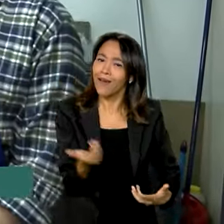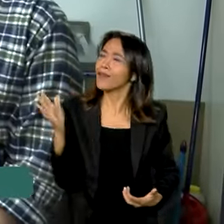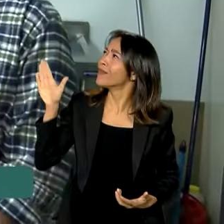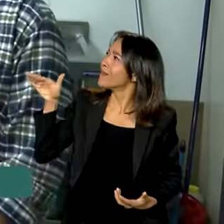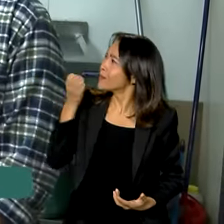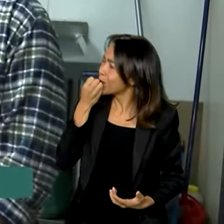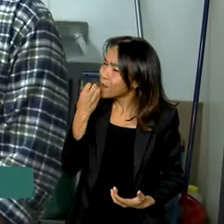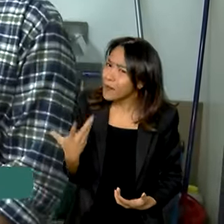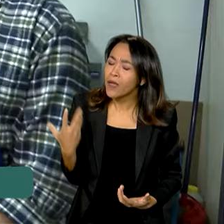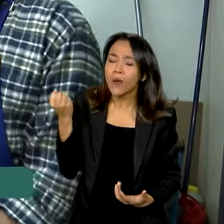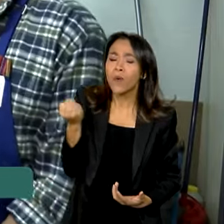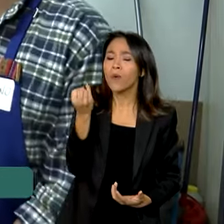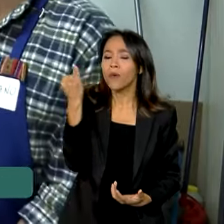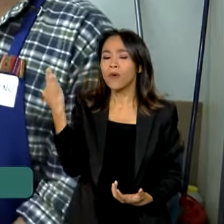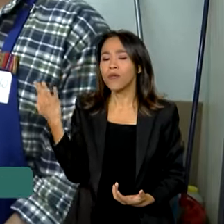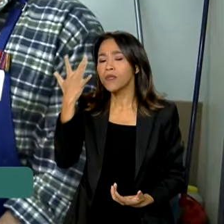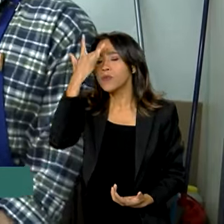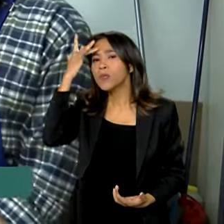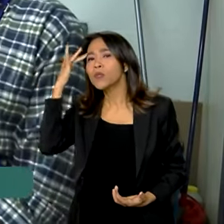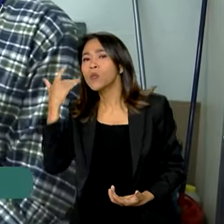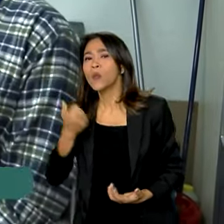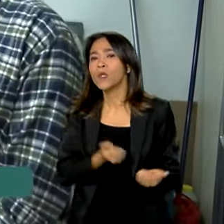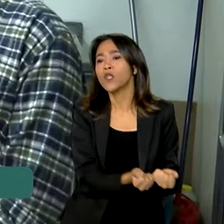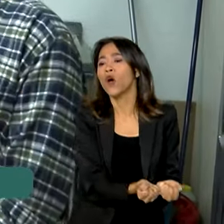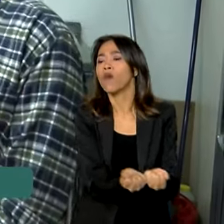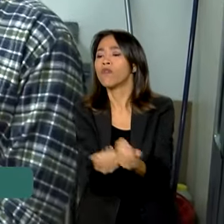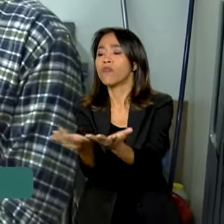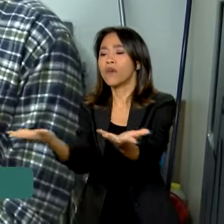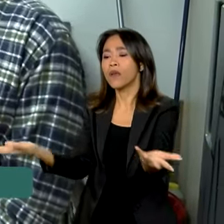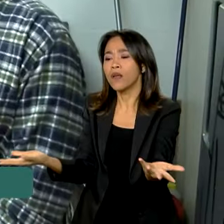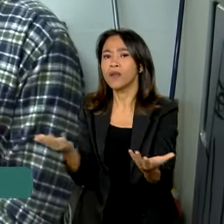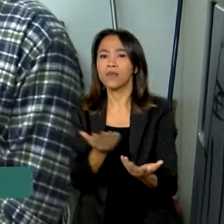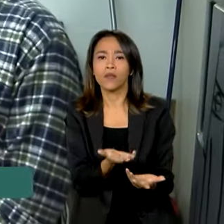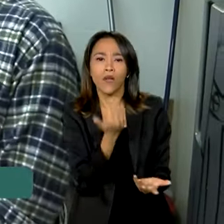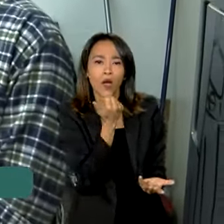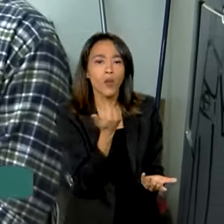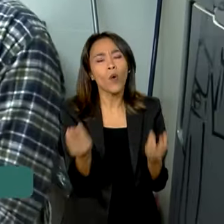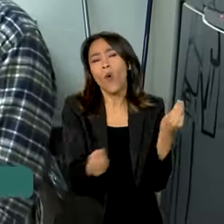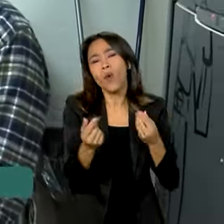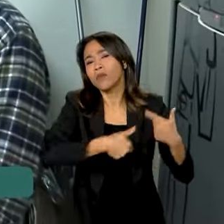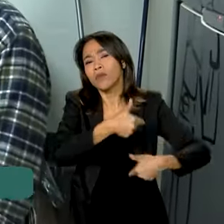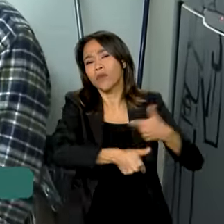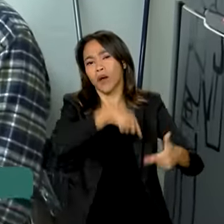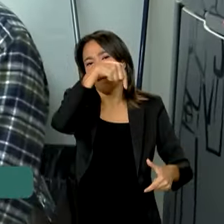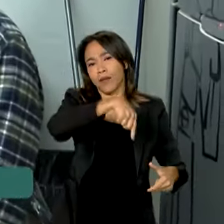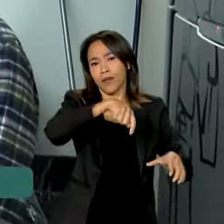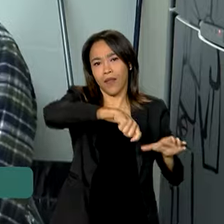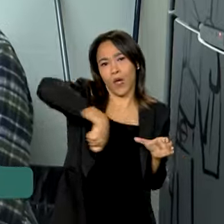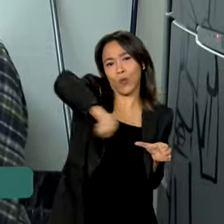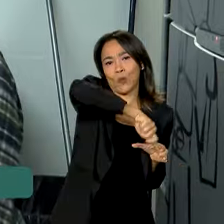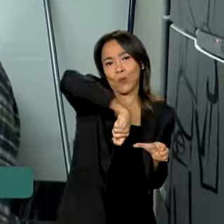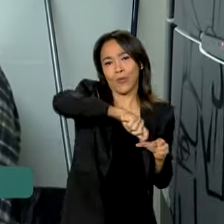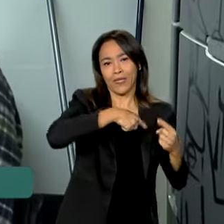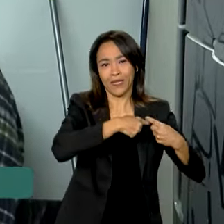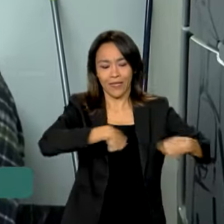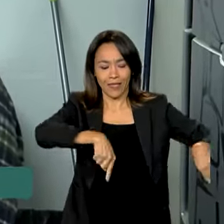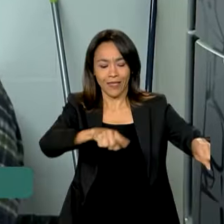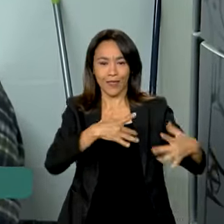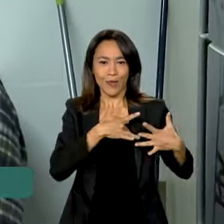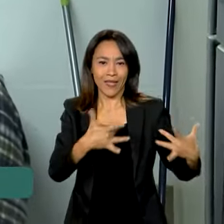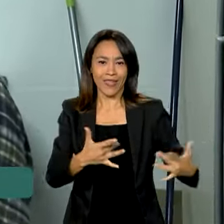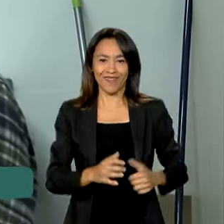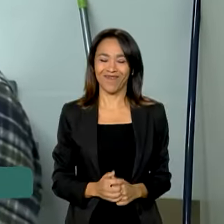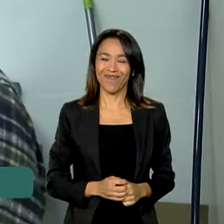Quantas pessoas estão sendo atendidas? Como que está funcionando aqui o trabalho da Cozinha Solidária? Bom dia, Gabi. Bom dia às pessoas que